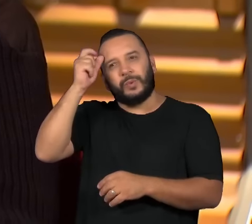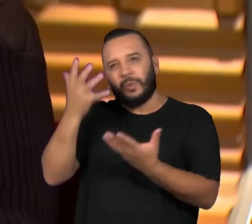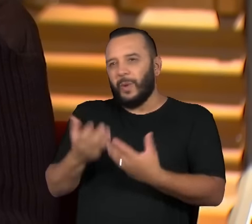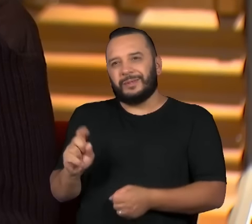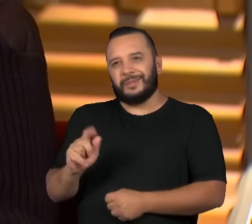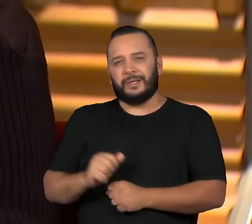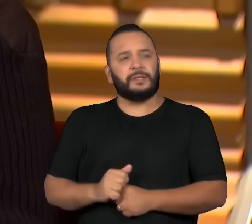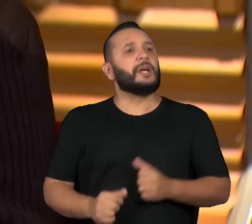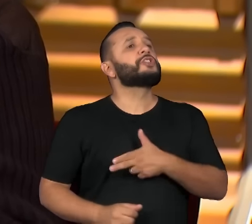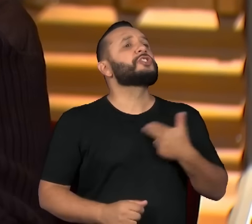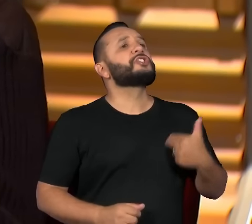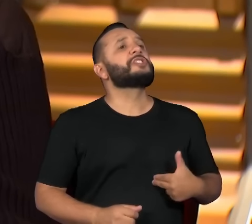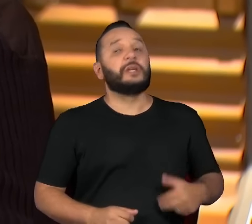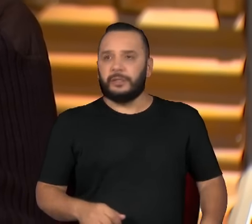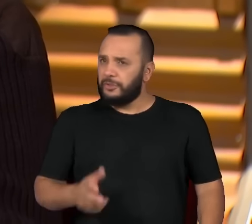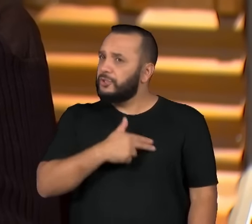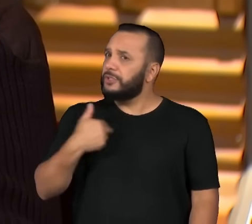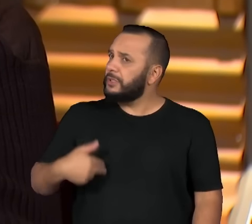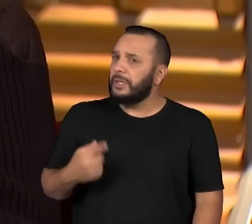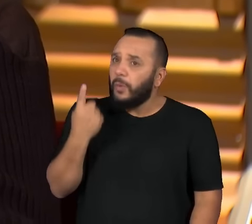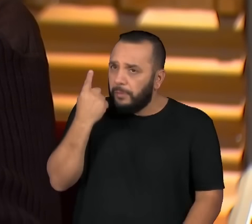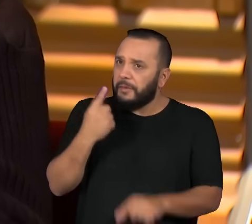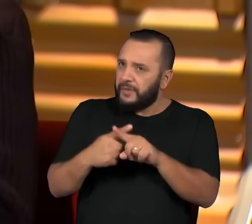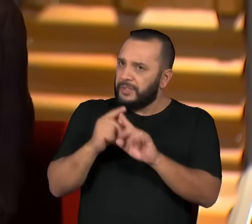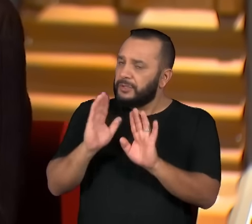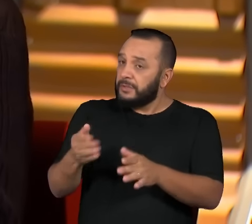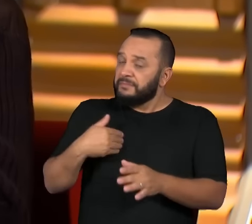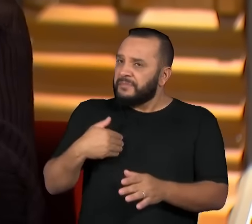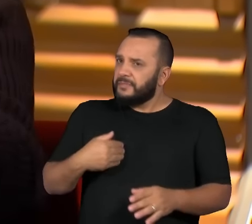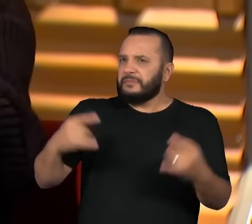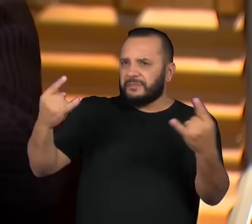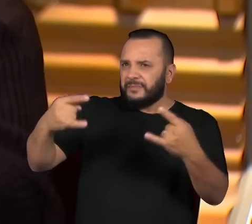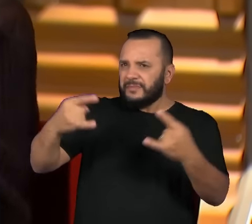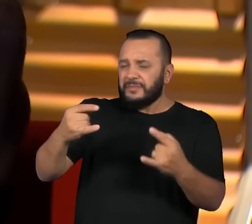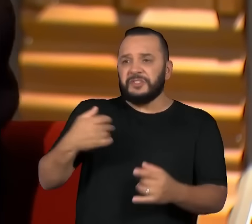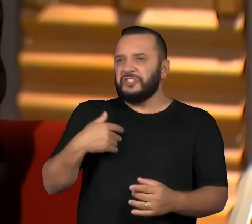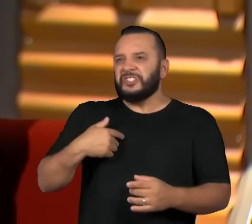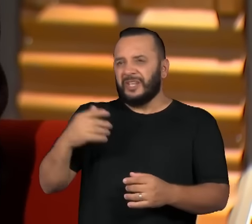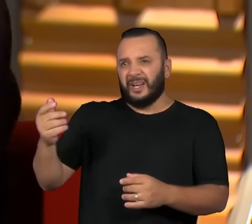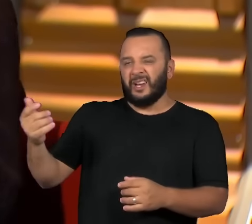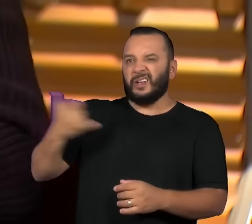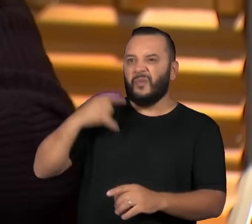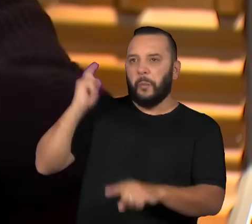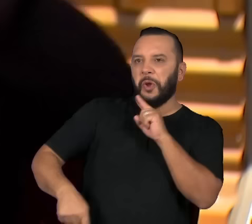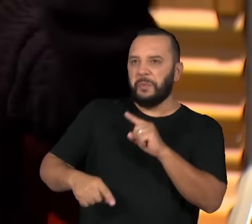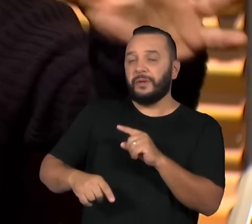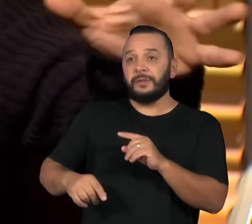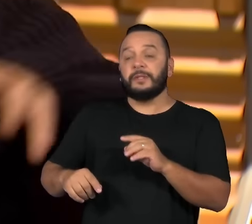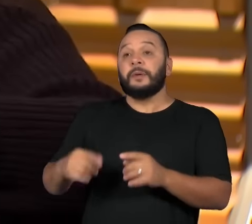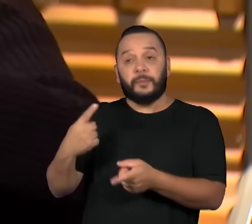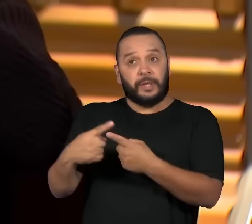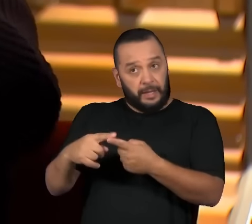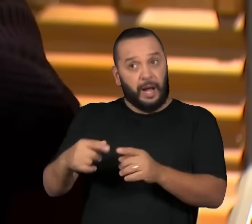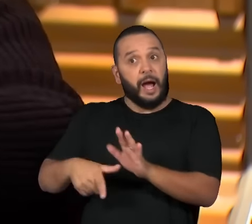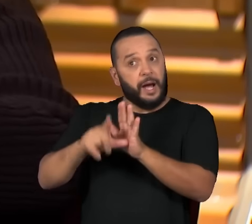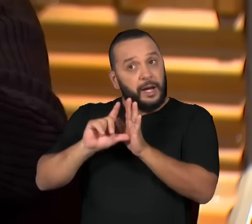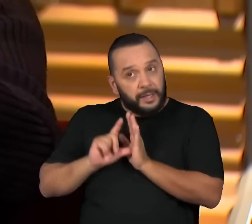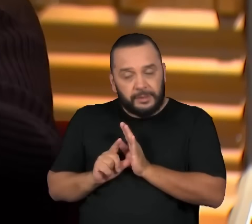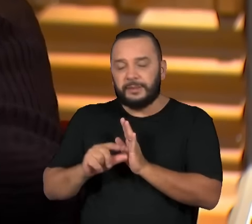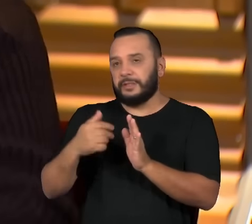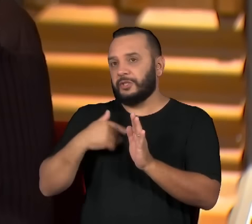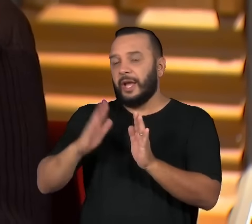uma vez, mas não sofremos nenhuma censura. No aspecto de, essa música não pode, ou essa letra não pode, porque você tem que mandar, né?